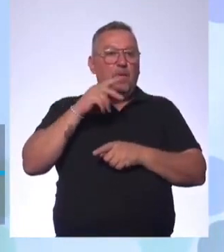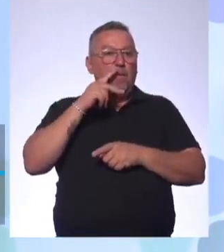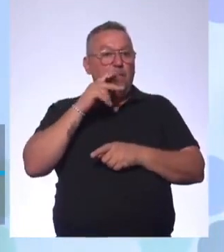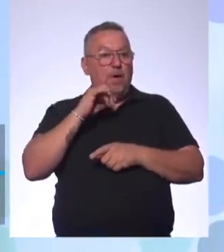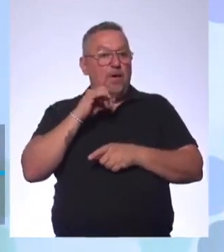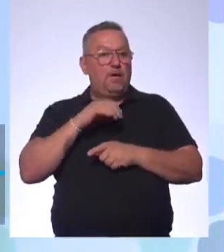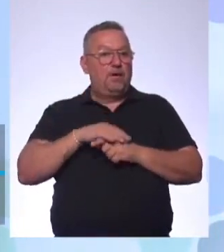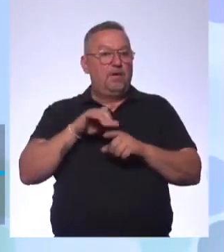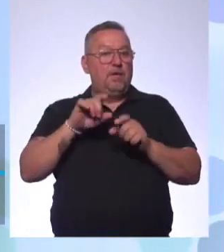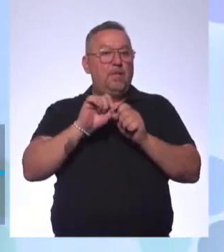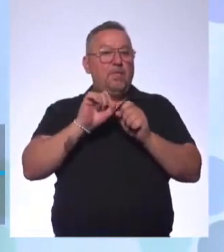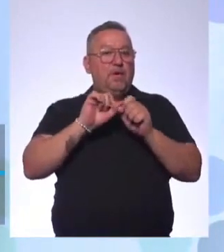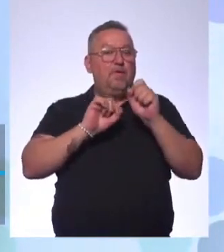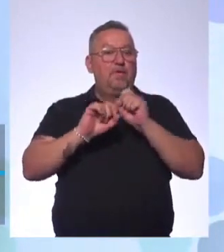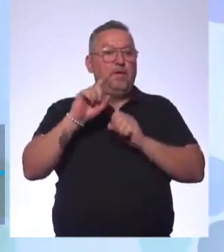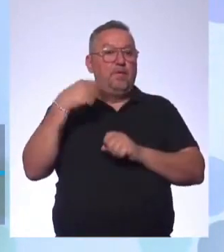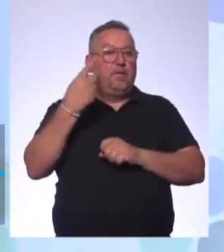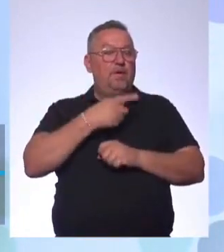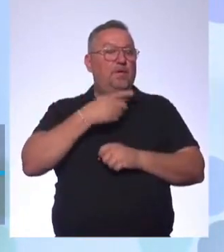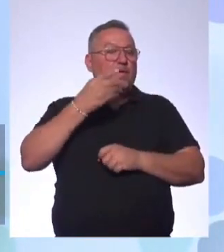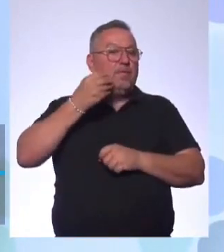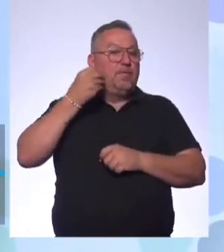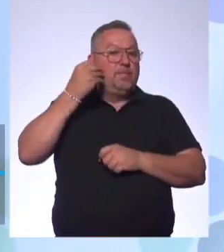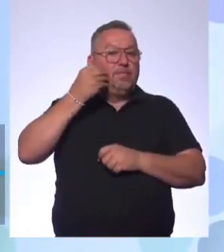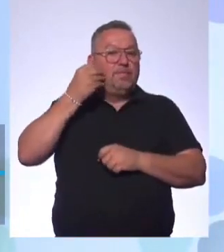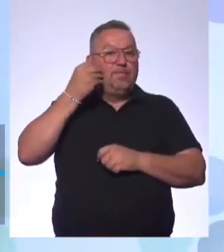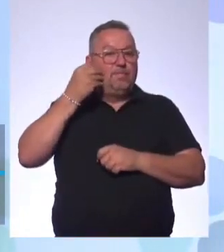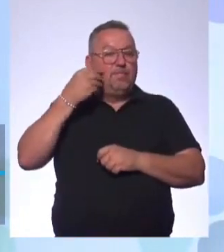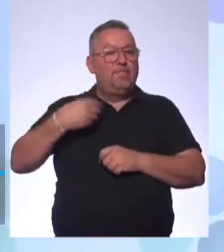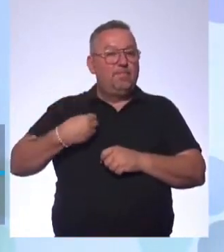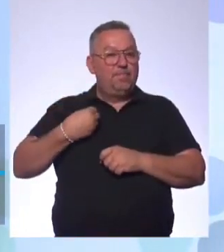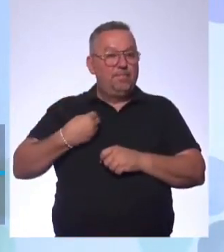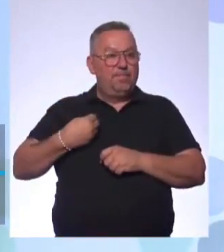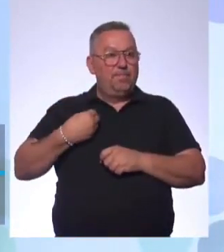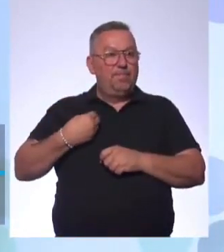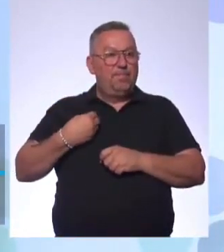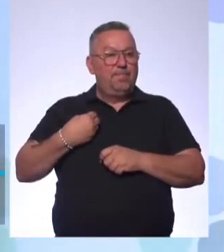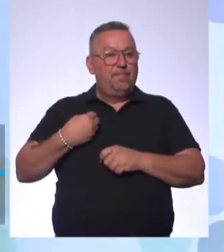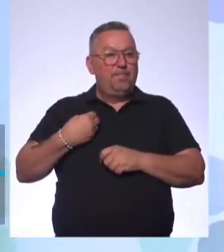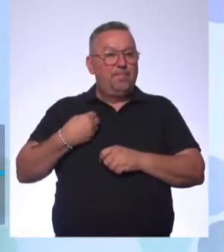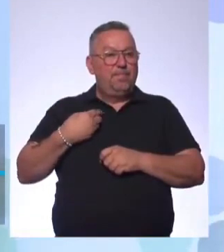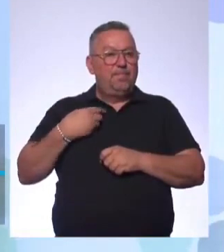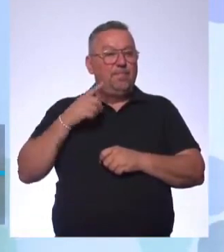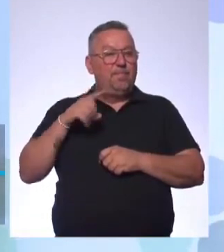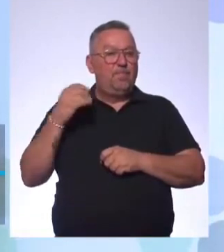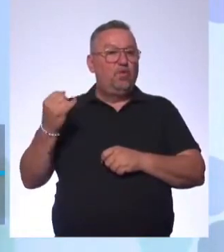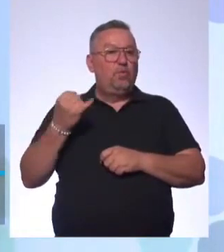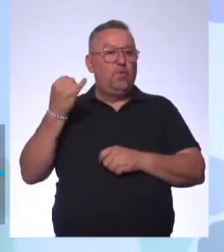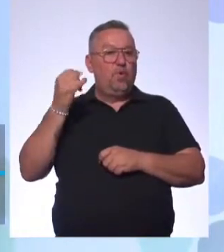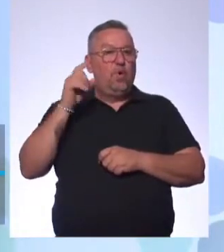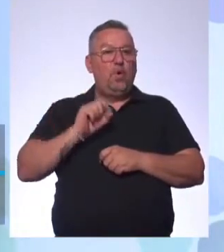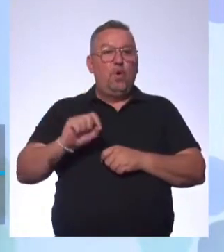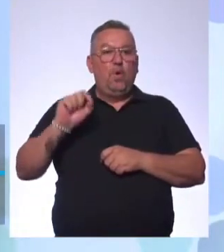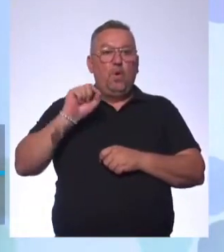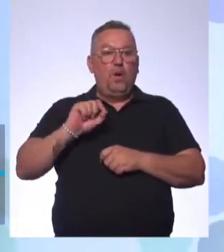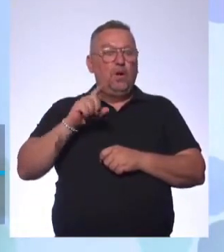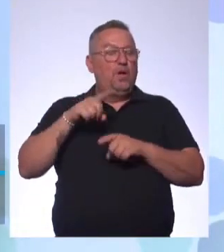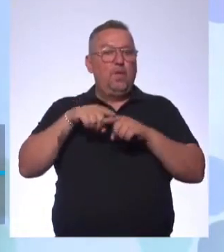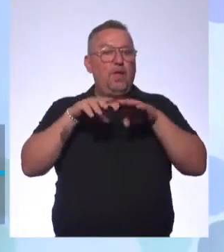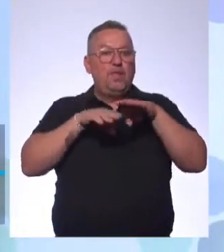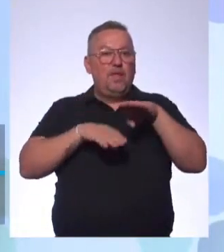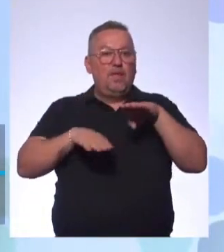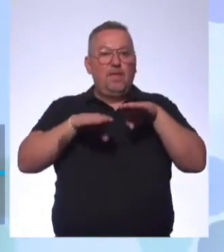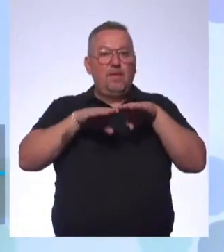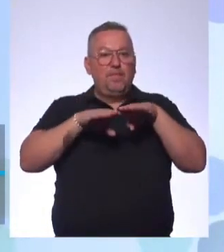pais, que é produzido pela nossa experiência, pela nossa vivência. Né? O importante é não nivelarmos,